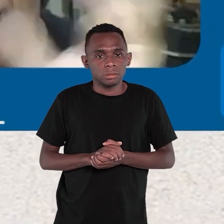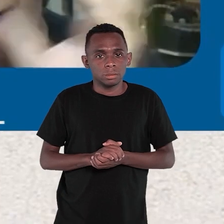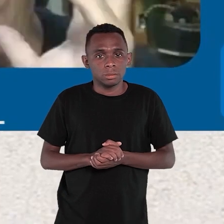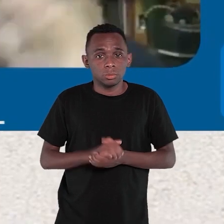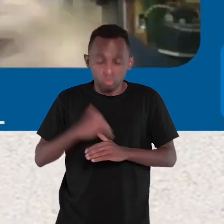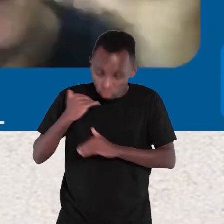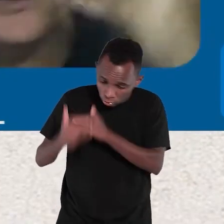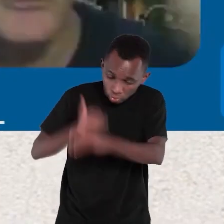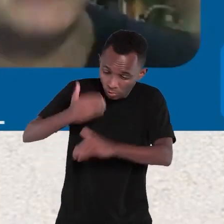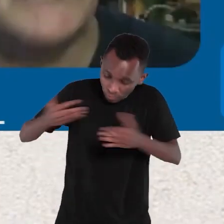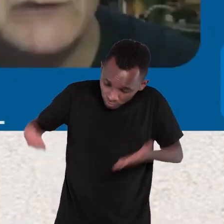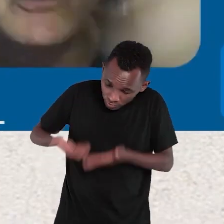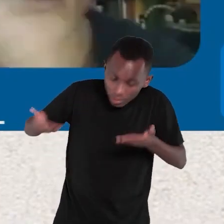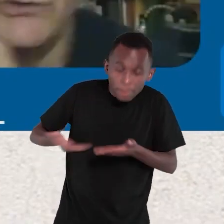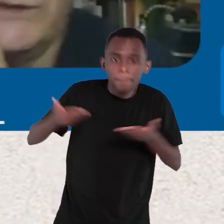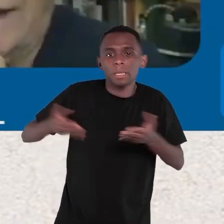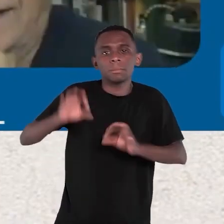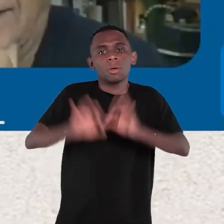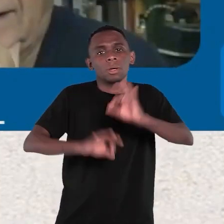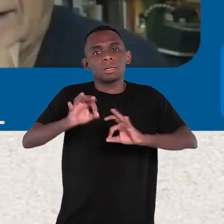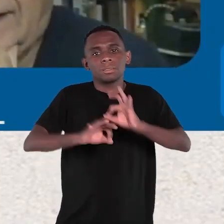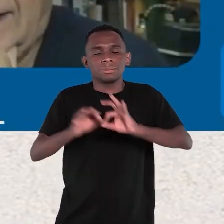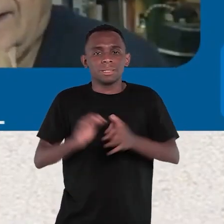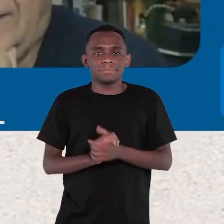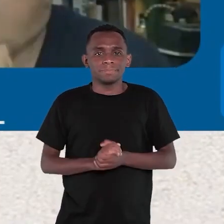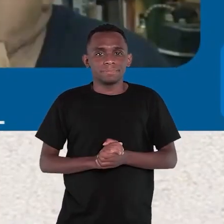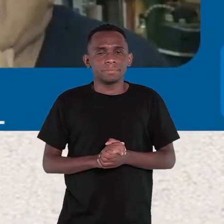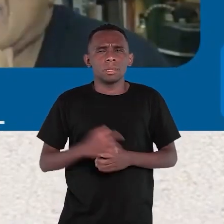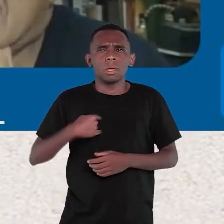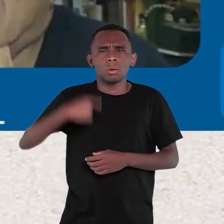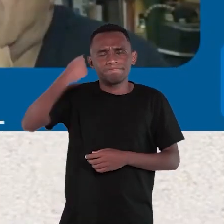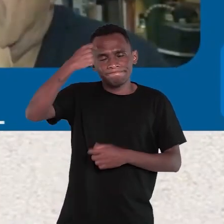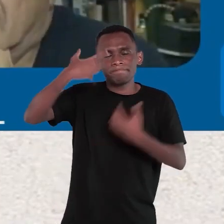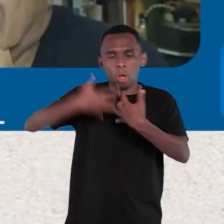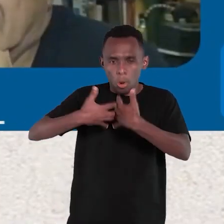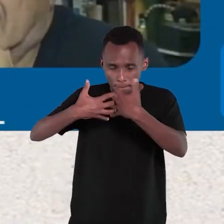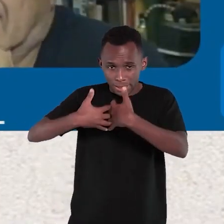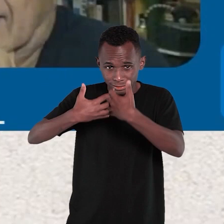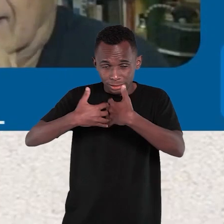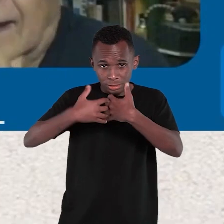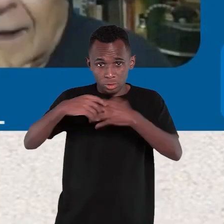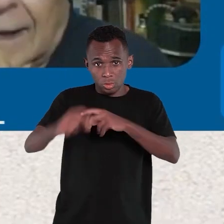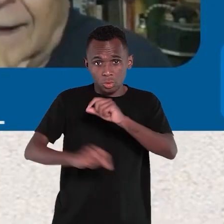inputs para ir montando o mundo deles, né? Eu fico pensando